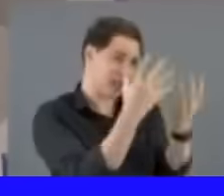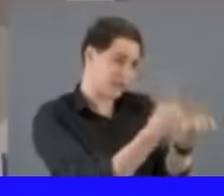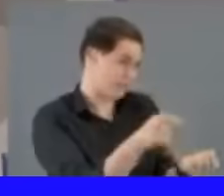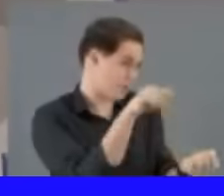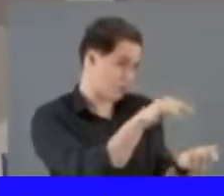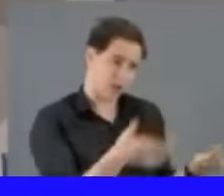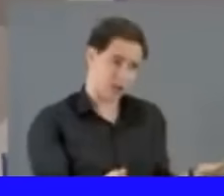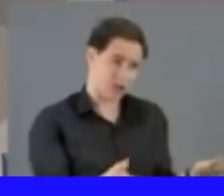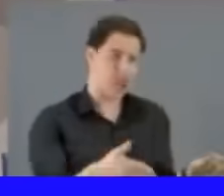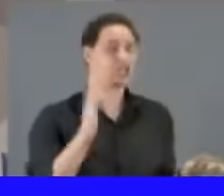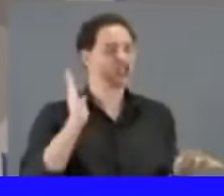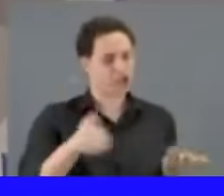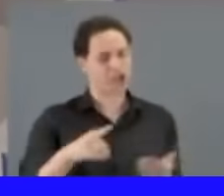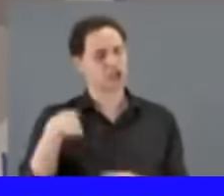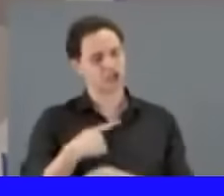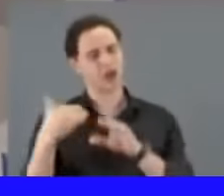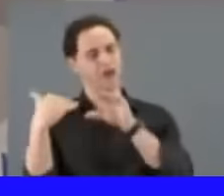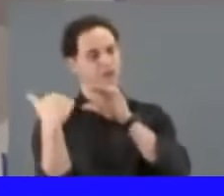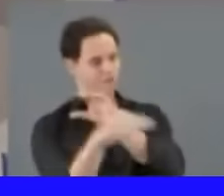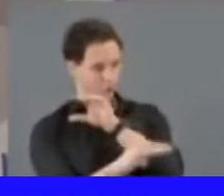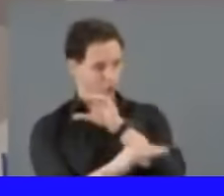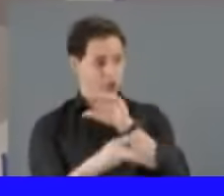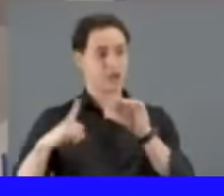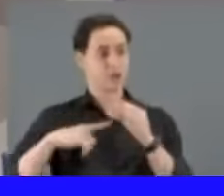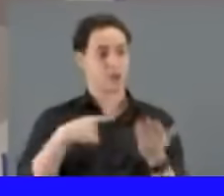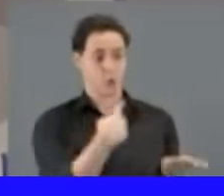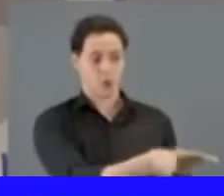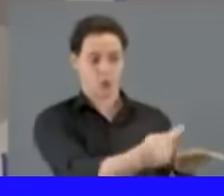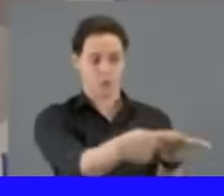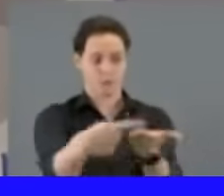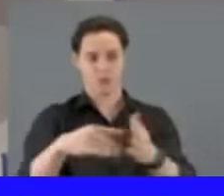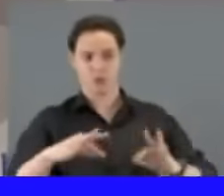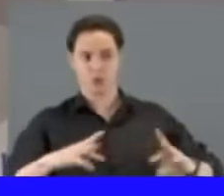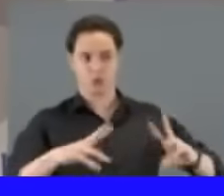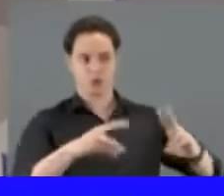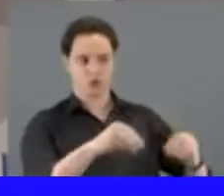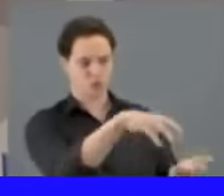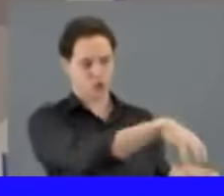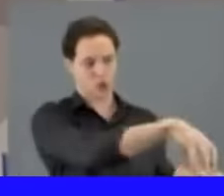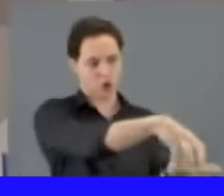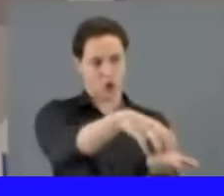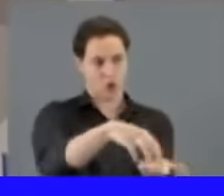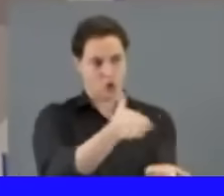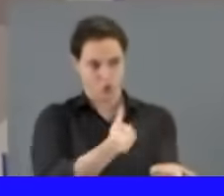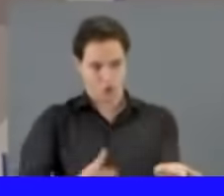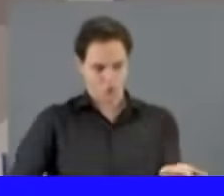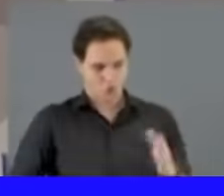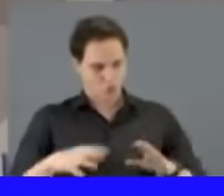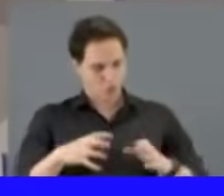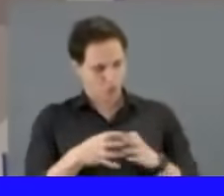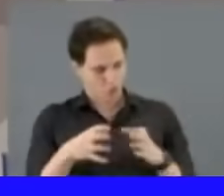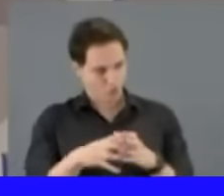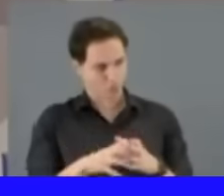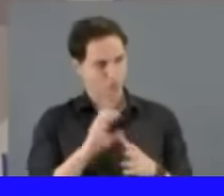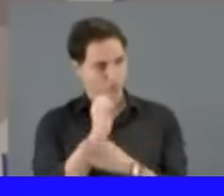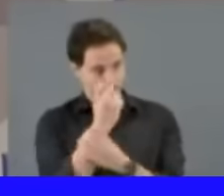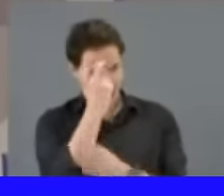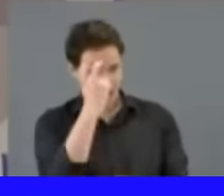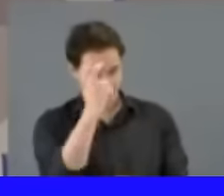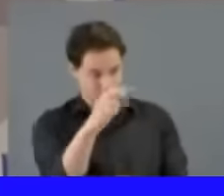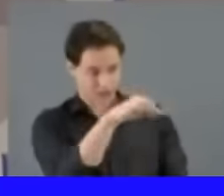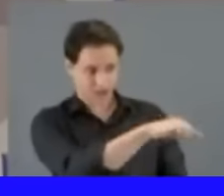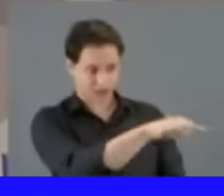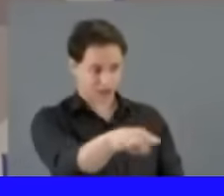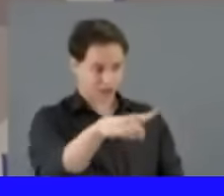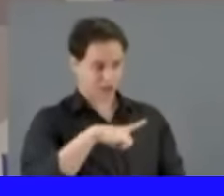encaminhado e há um compromisso de todos os órgãos que estão nos grupos de inteligência de se manterem